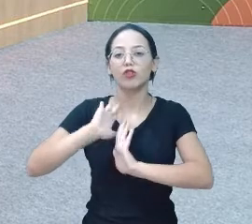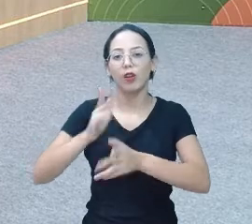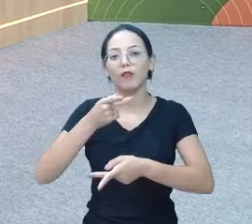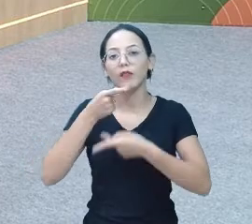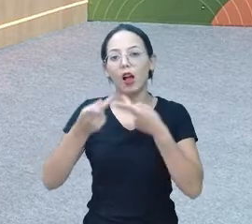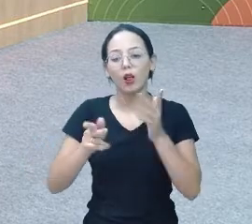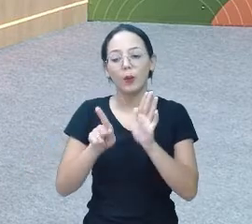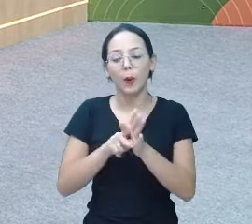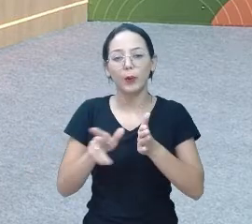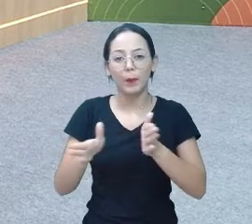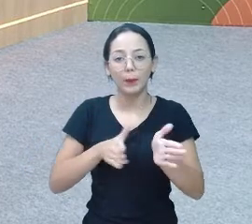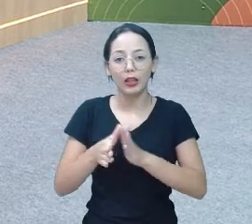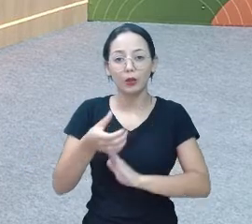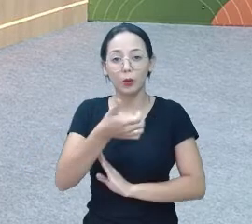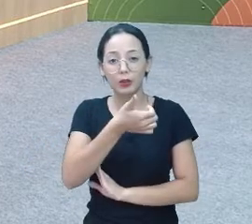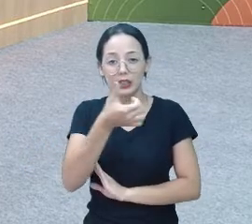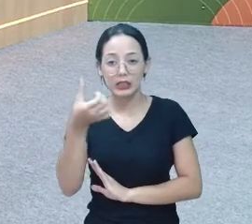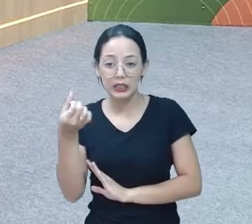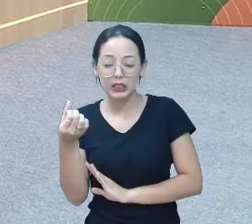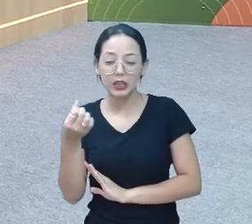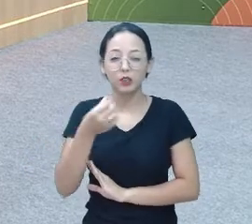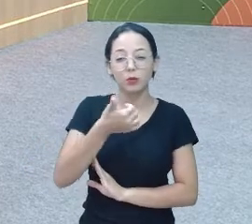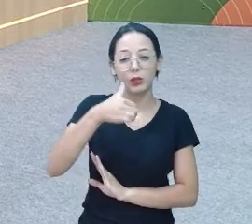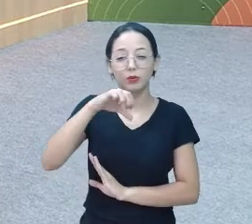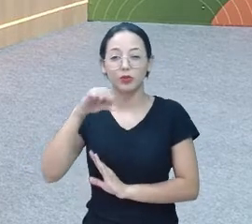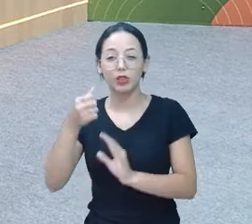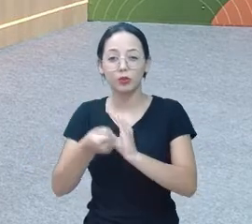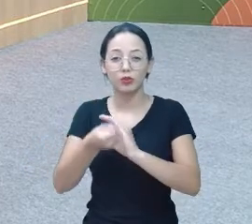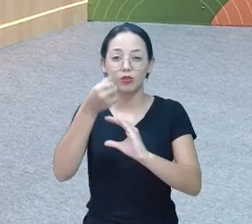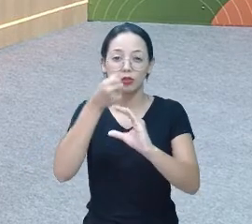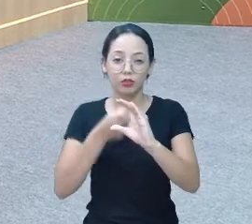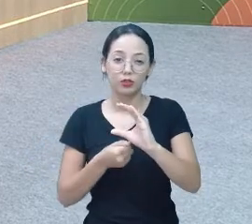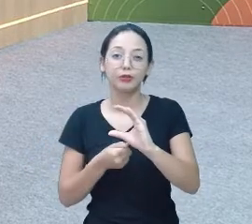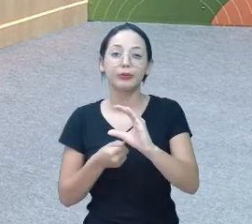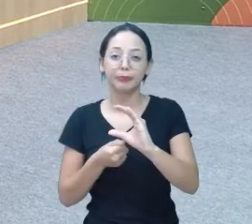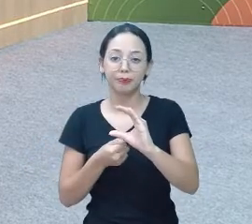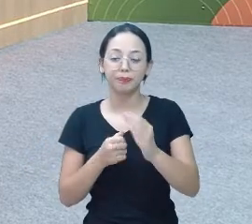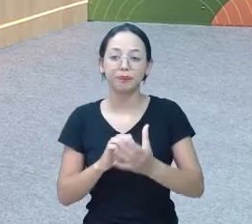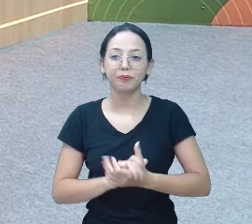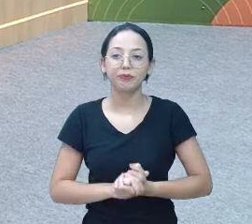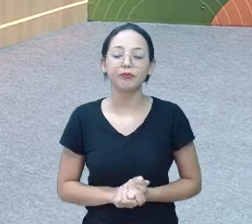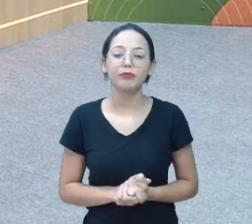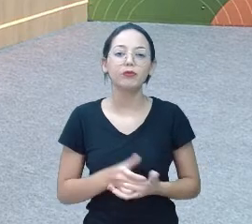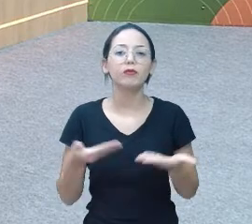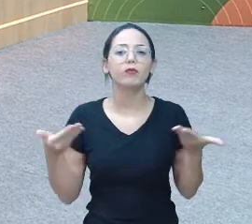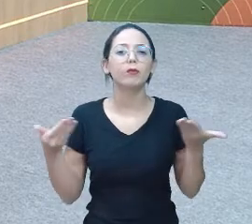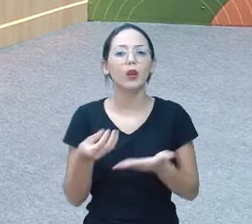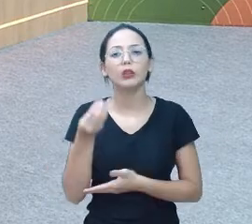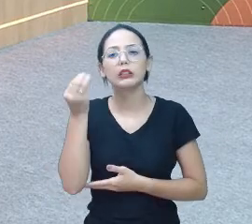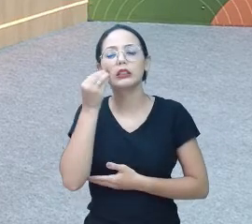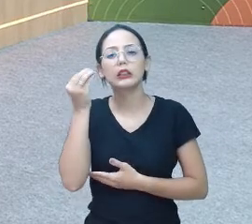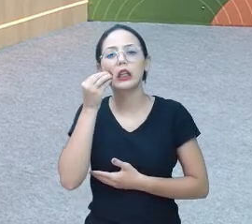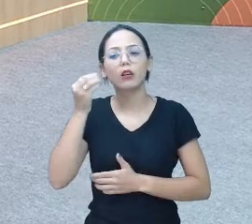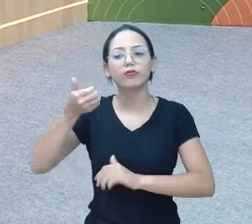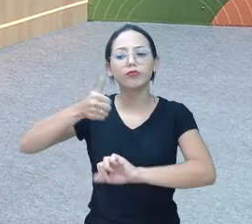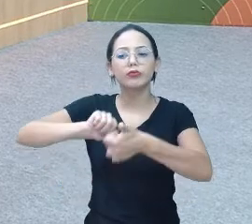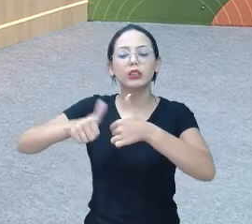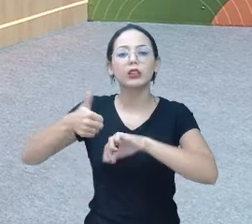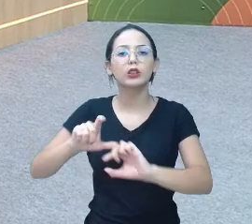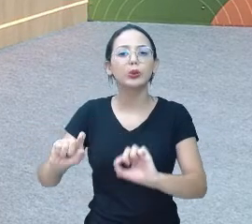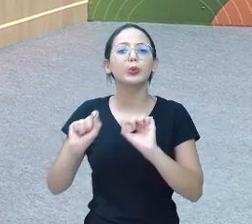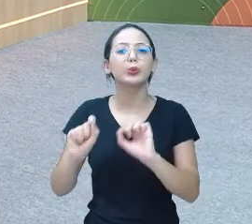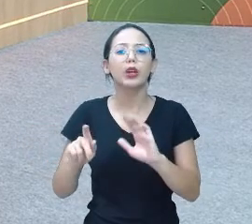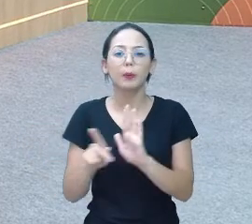naquele período 1.600, 1.900 anos antes de Cristo. E o que a gente vai tentar analisar é o seguinte,